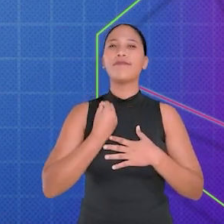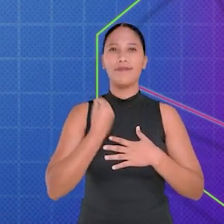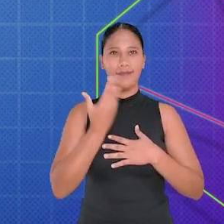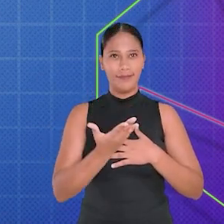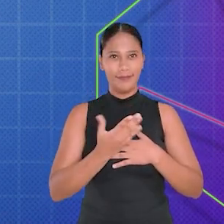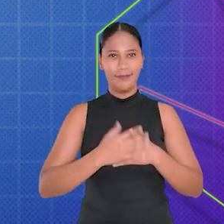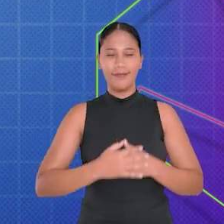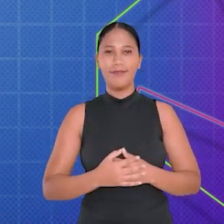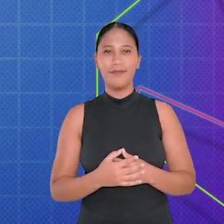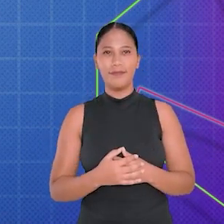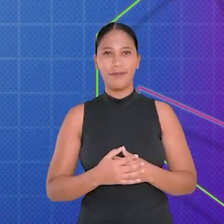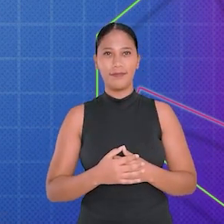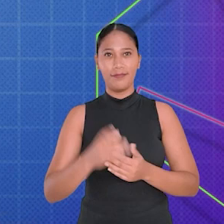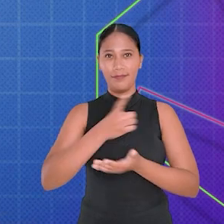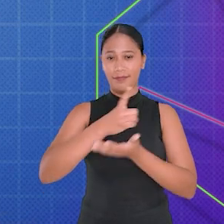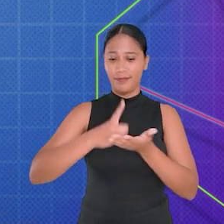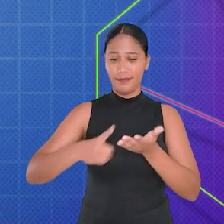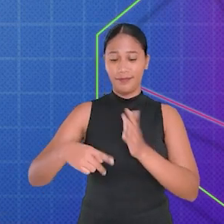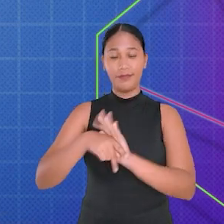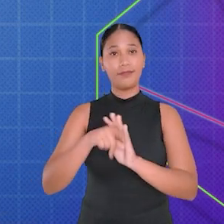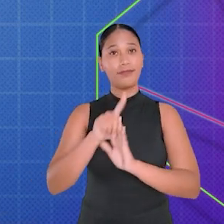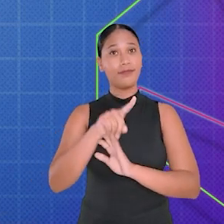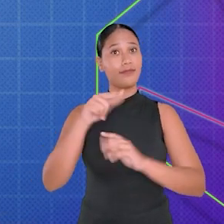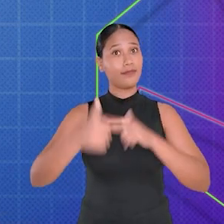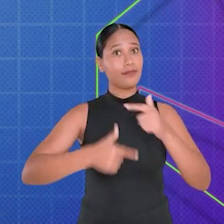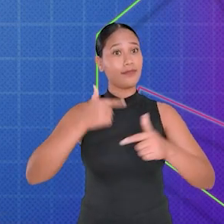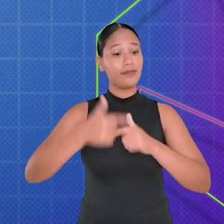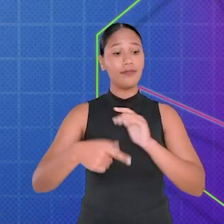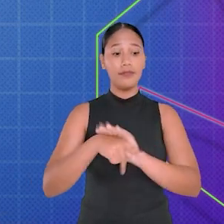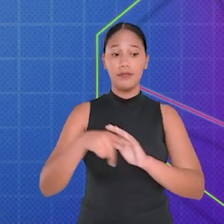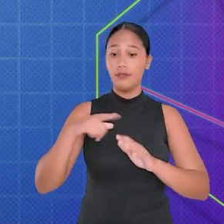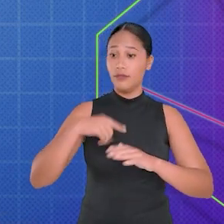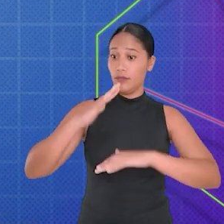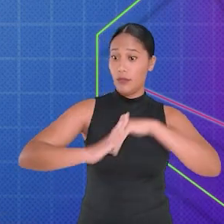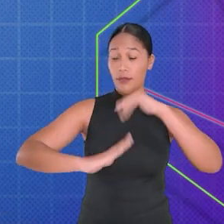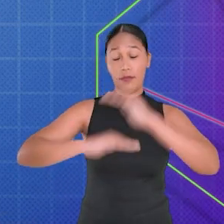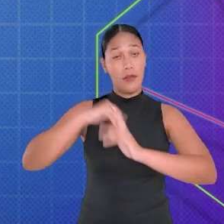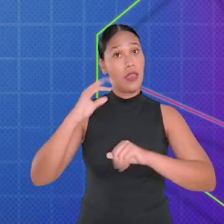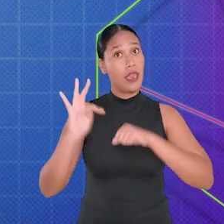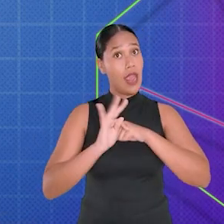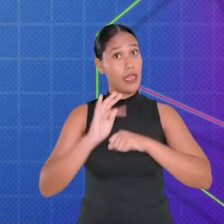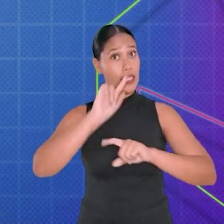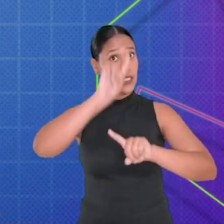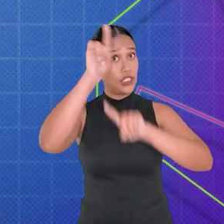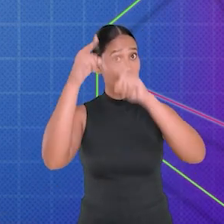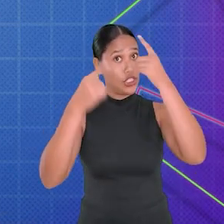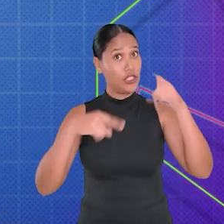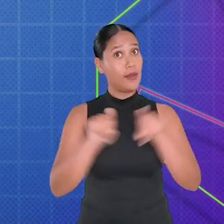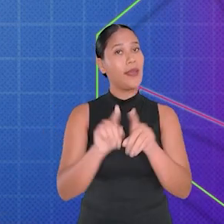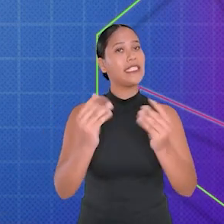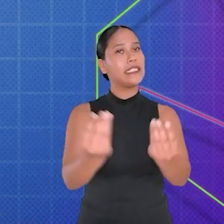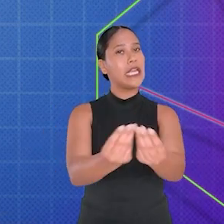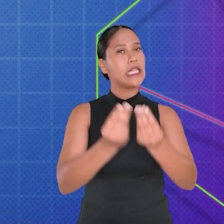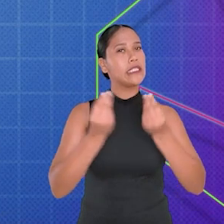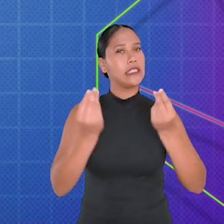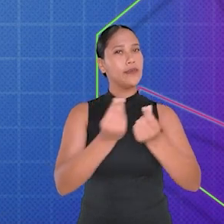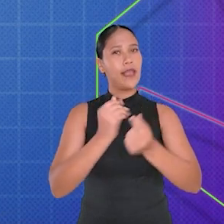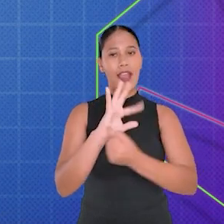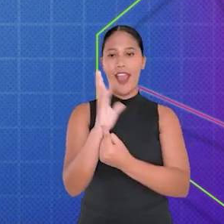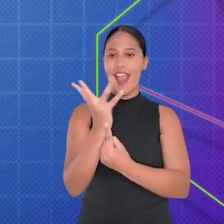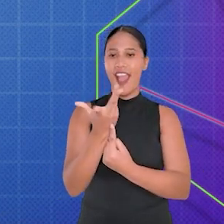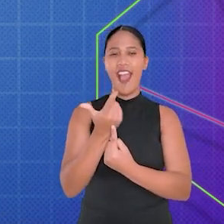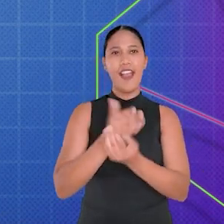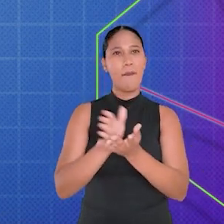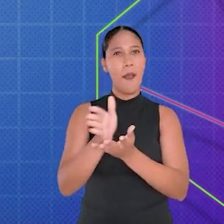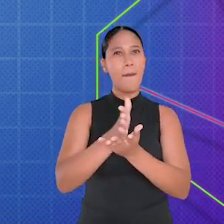se deseja transmitir para o jogador. O design gráfico em jogos é um trabalho que exige habilidade técnica, criatividade e